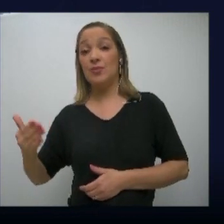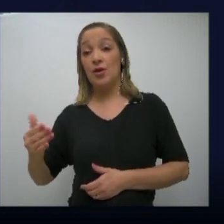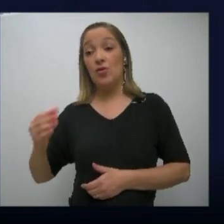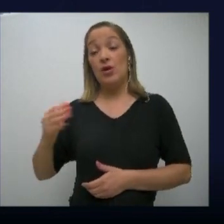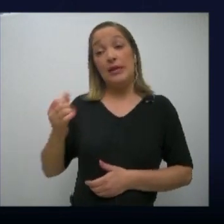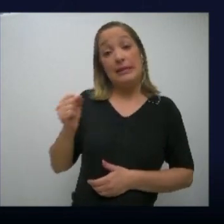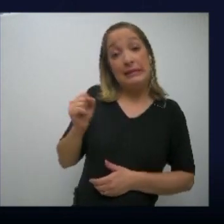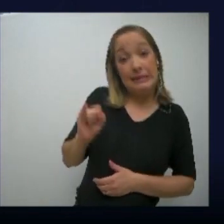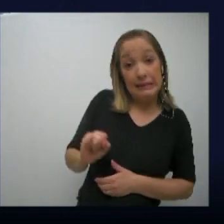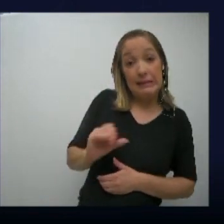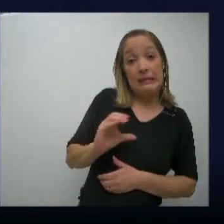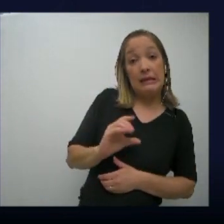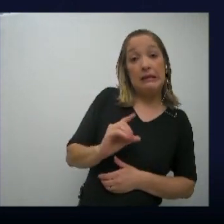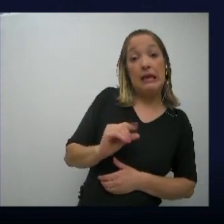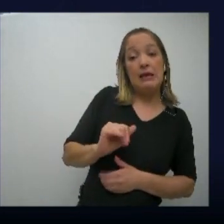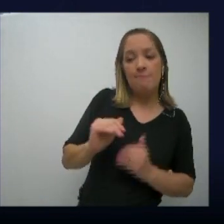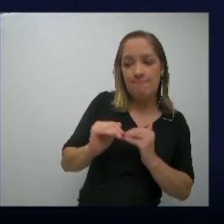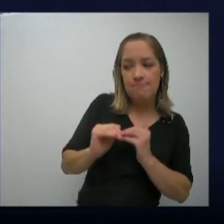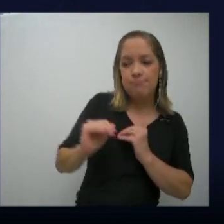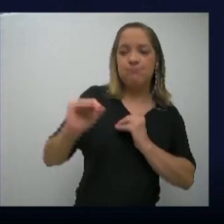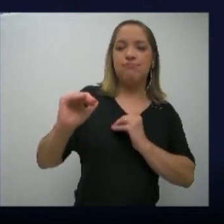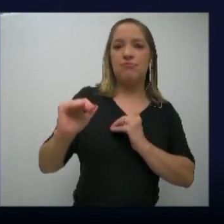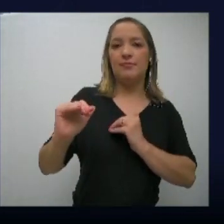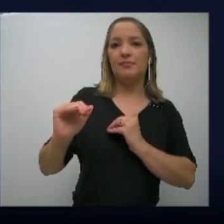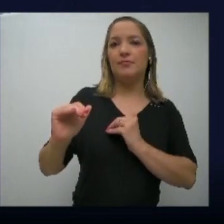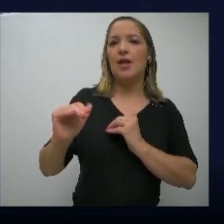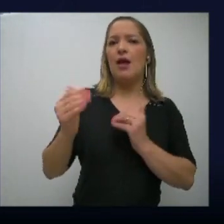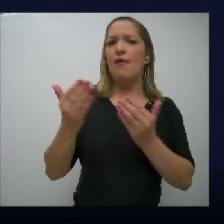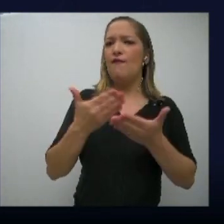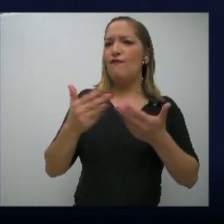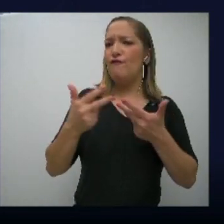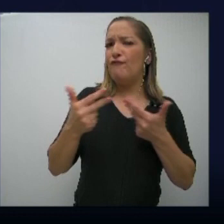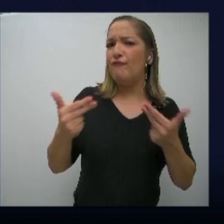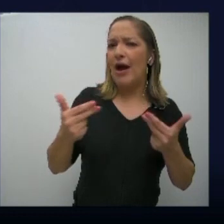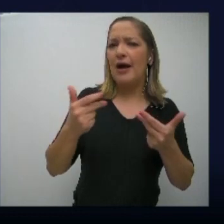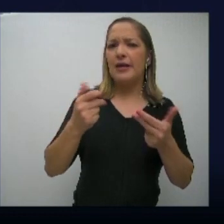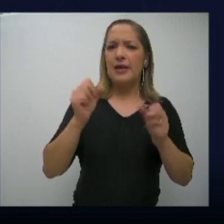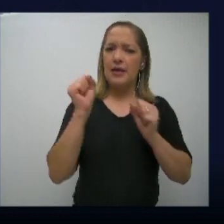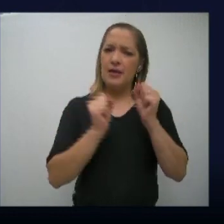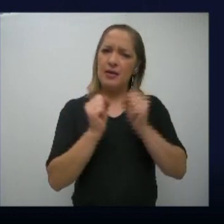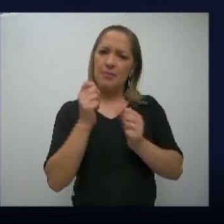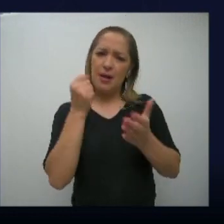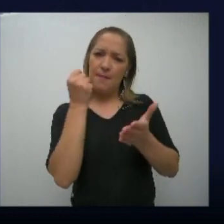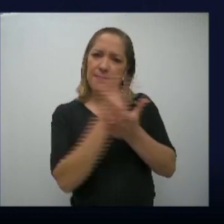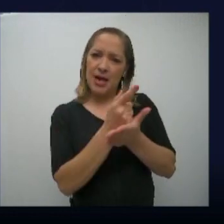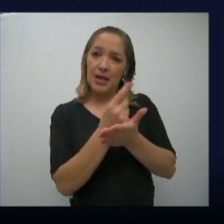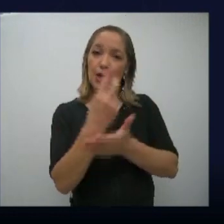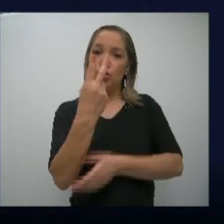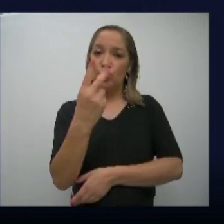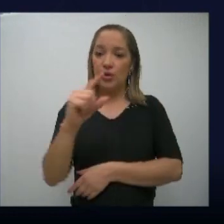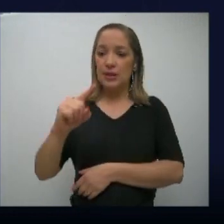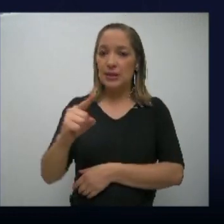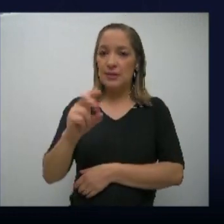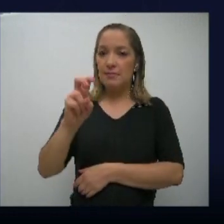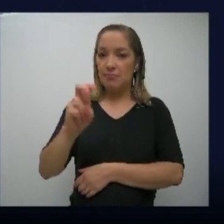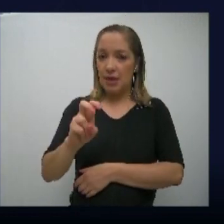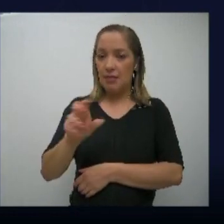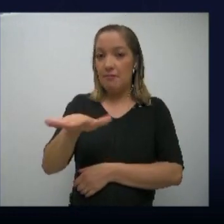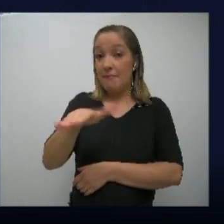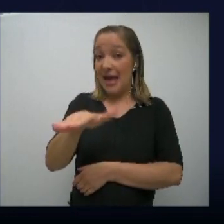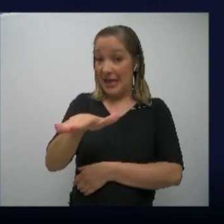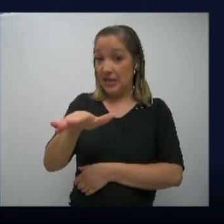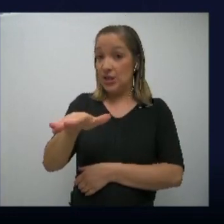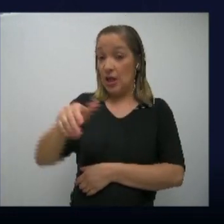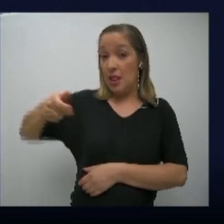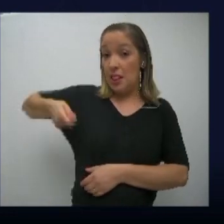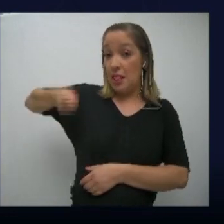atual então tem muitas empresas que pagam pago dividendos muito superiores a esses esses dois e meio que a média do Ibovespa ele